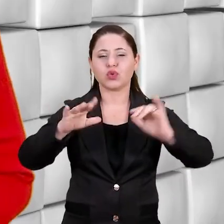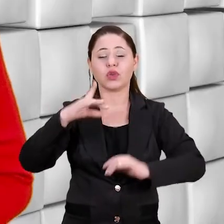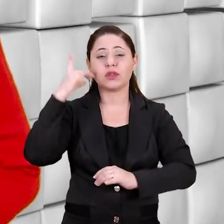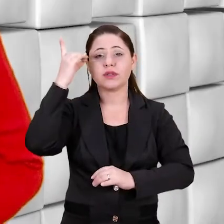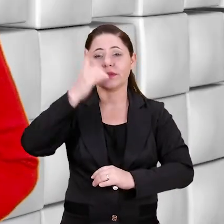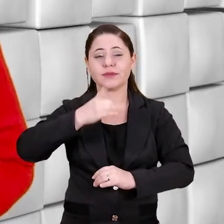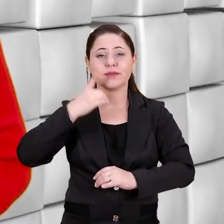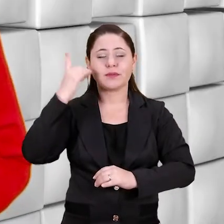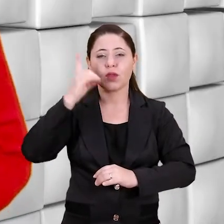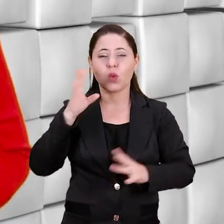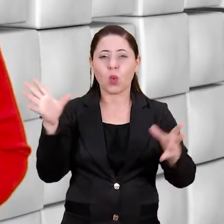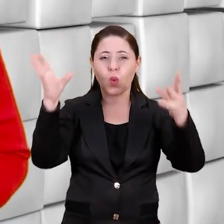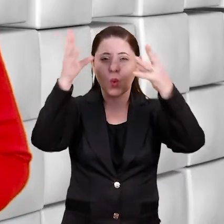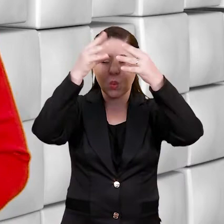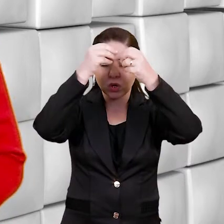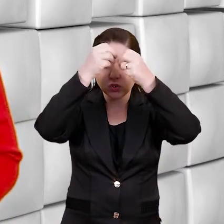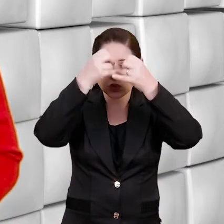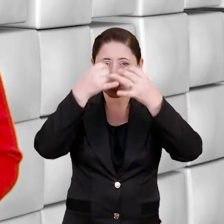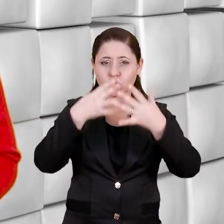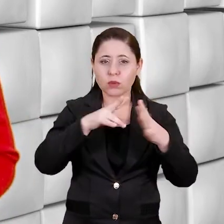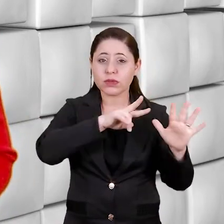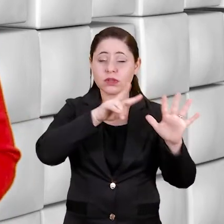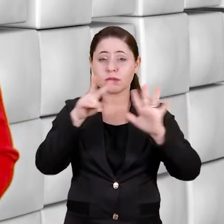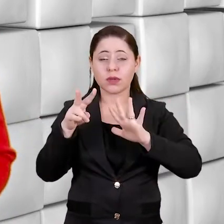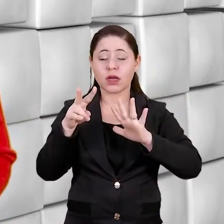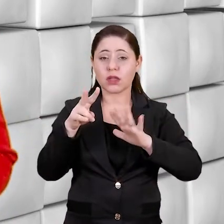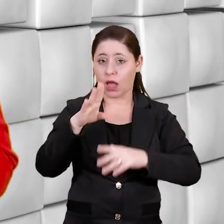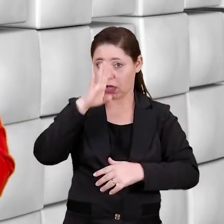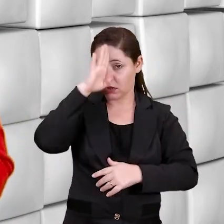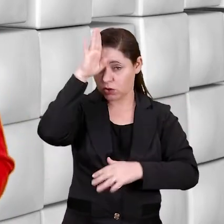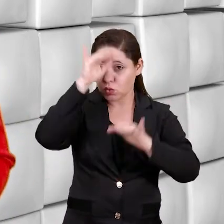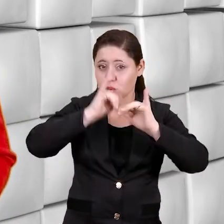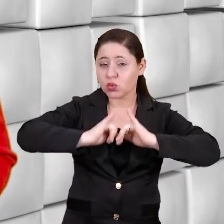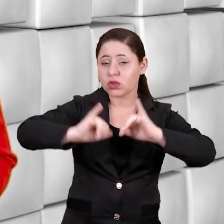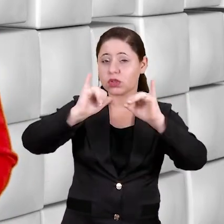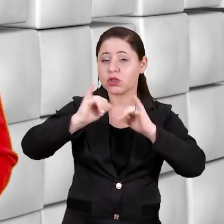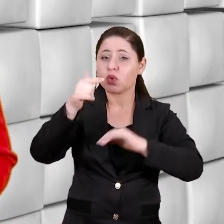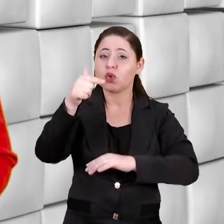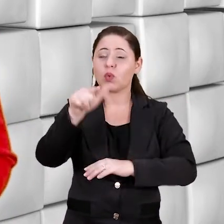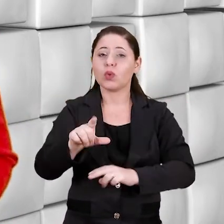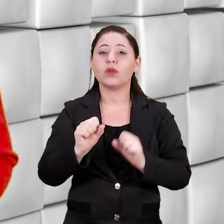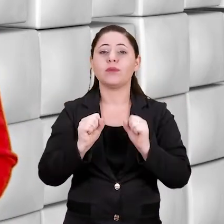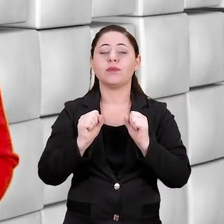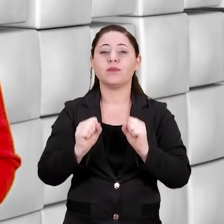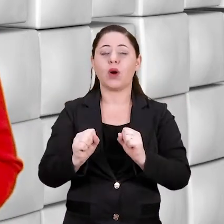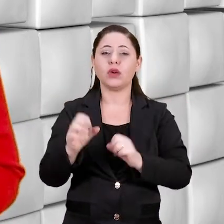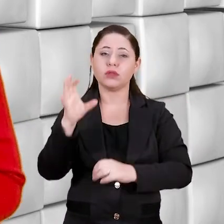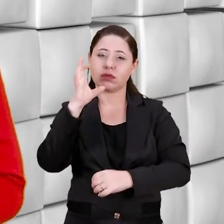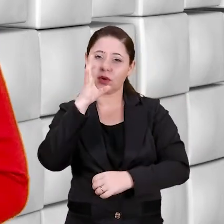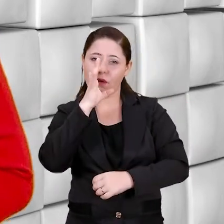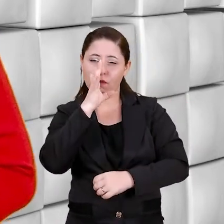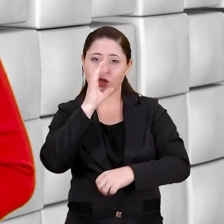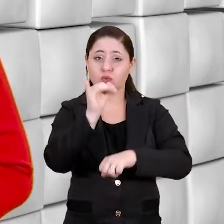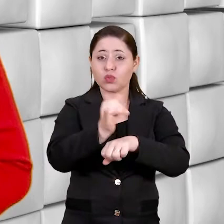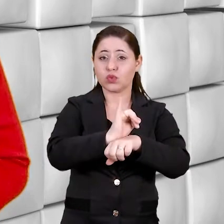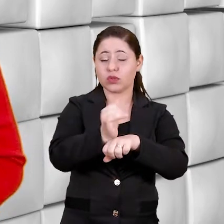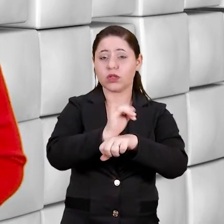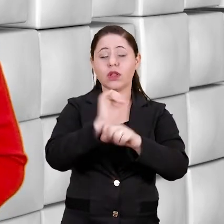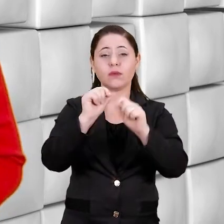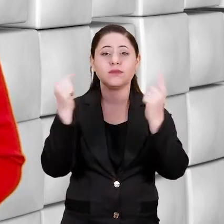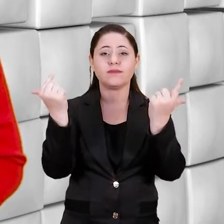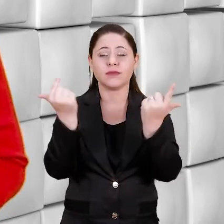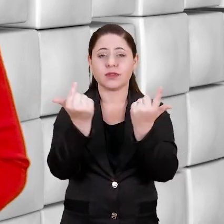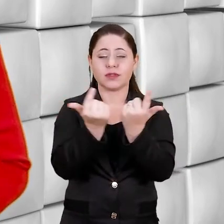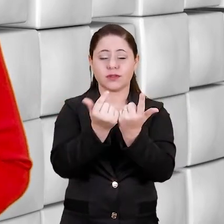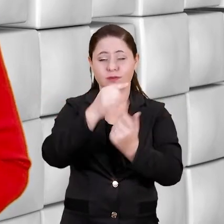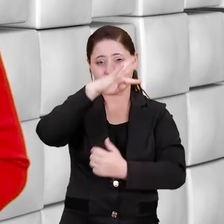Jornal Parlamentar com o resumo da semana. Estas e outras reportagens podem ser conferidas no YouTube